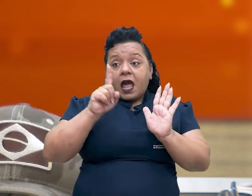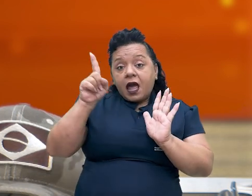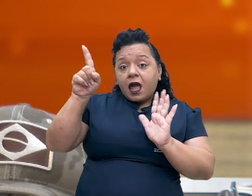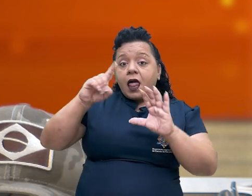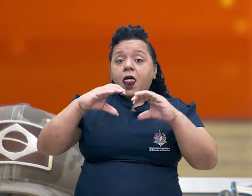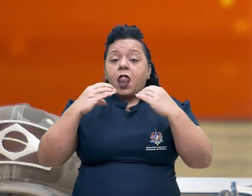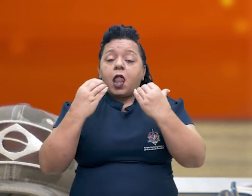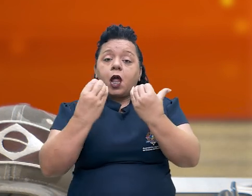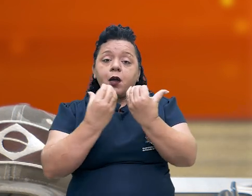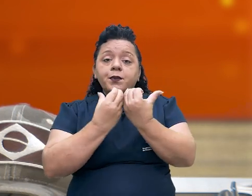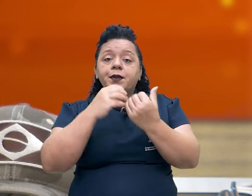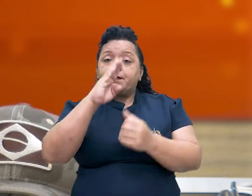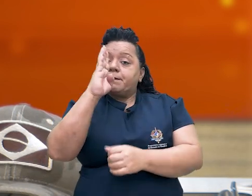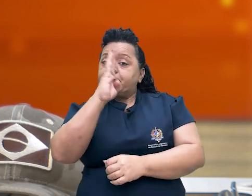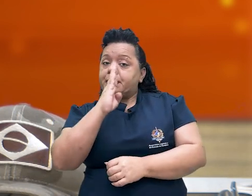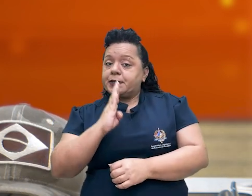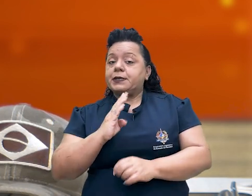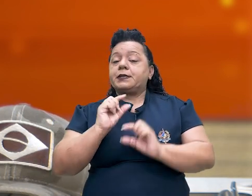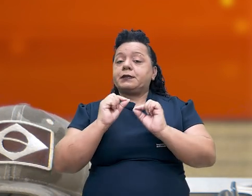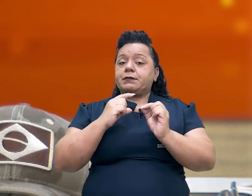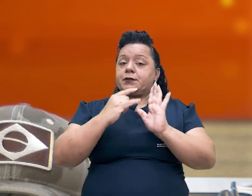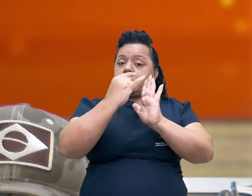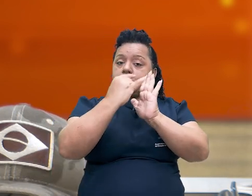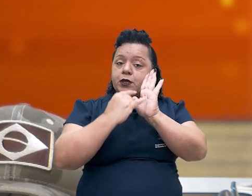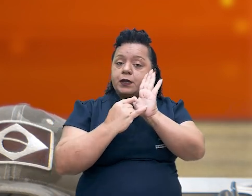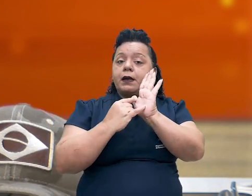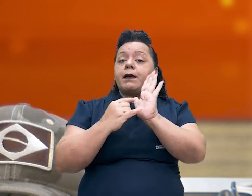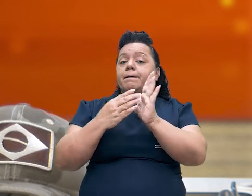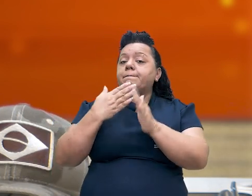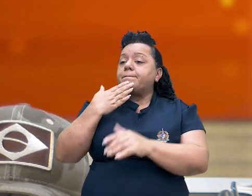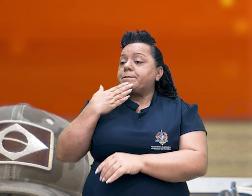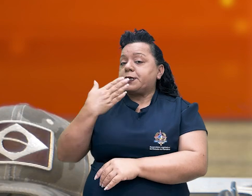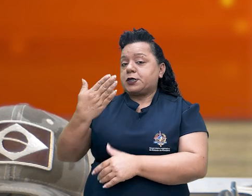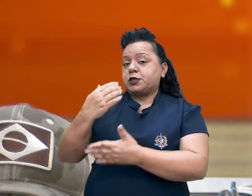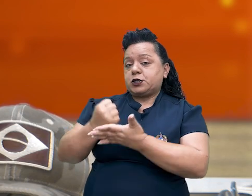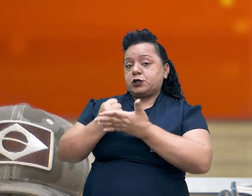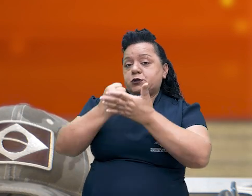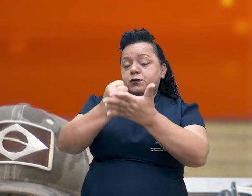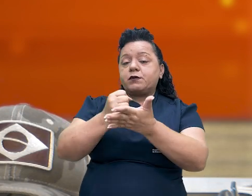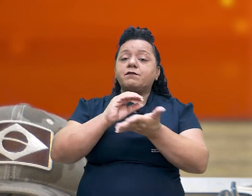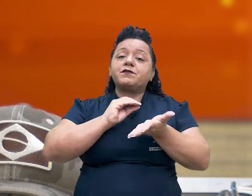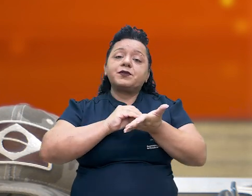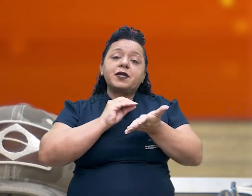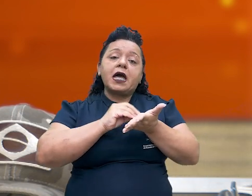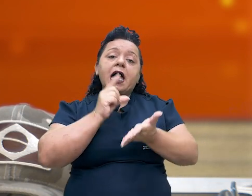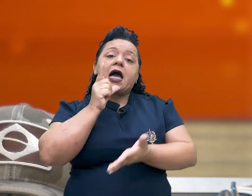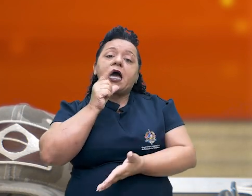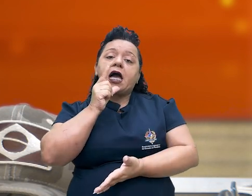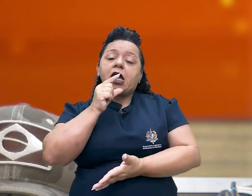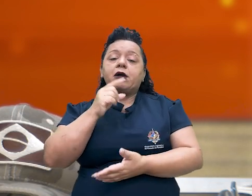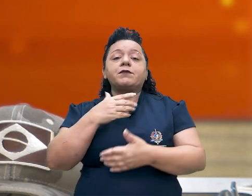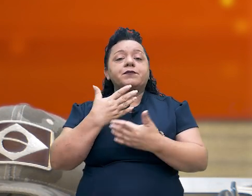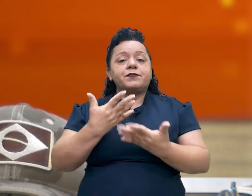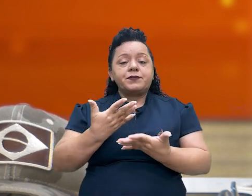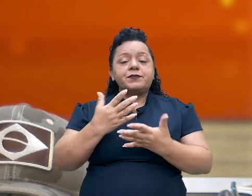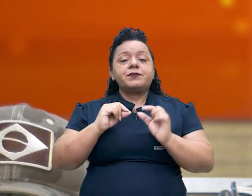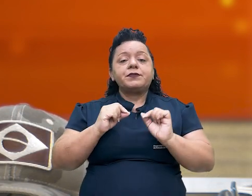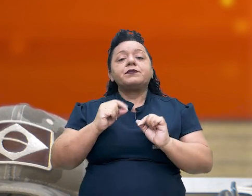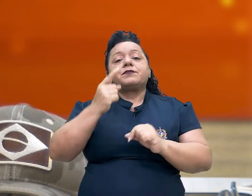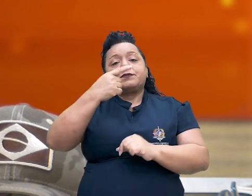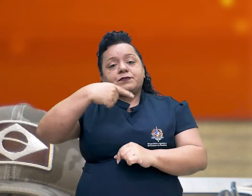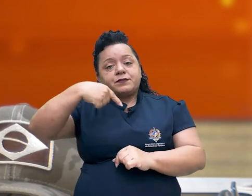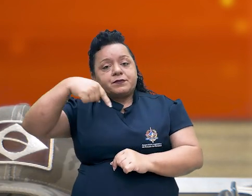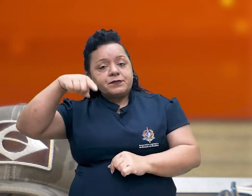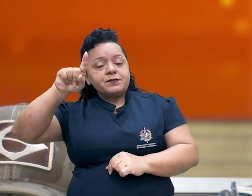de documentos aquela comunidade por exemplo comunidade de brasileira ela mandou um documento pedindo socorro que já tá com falta de água potável a